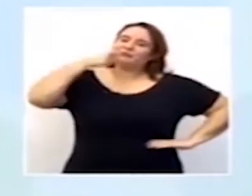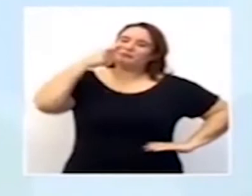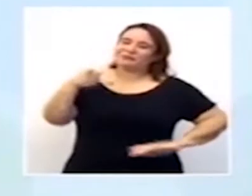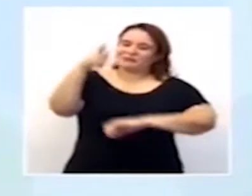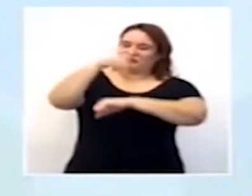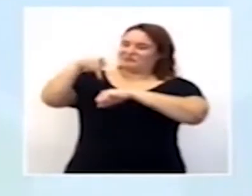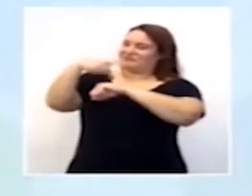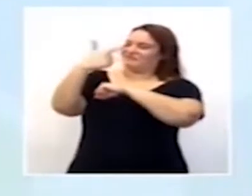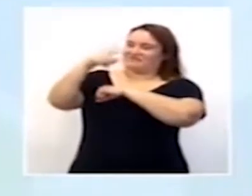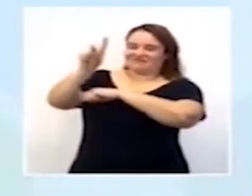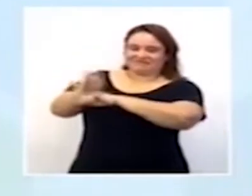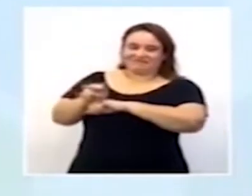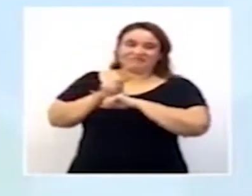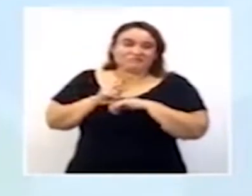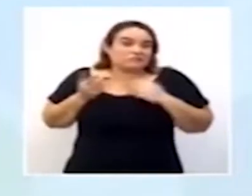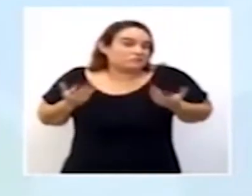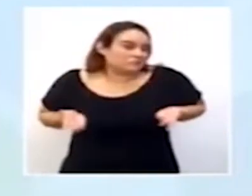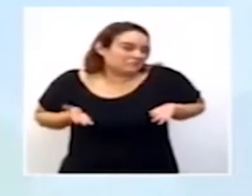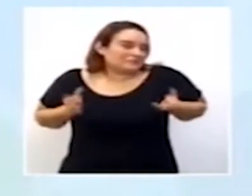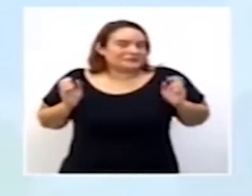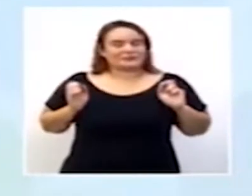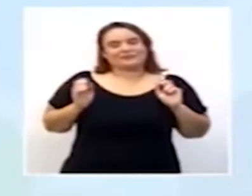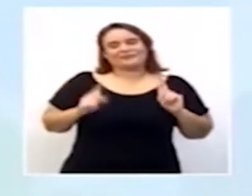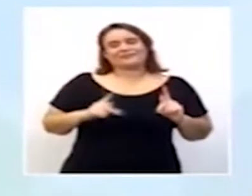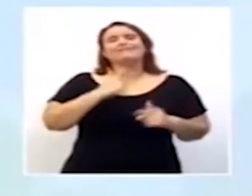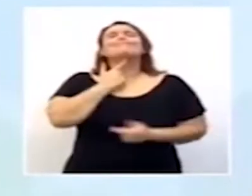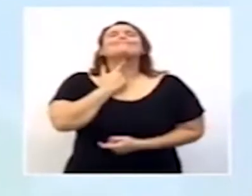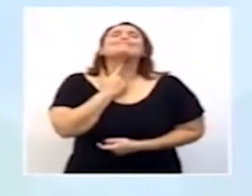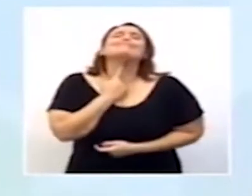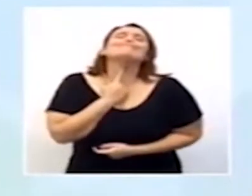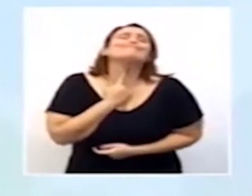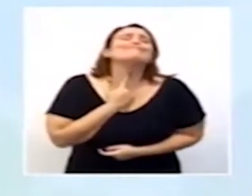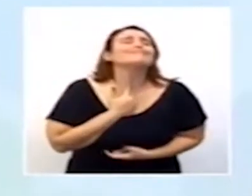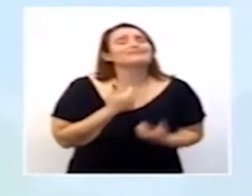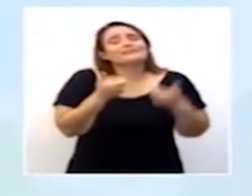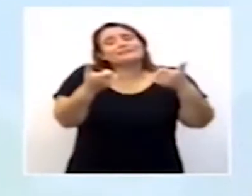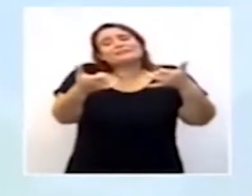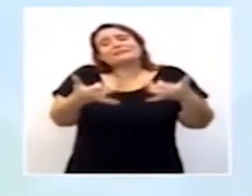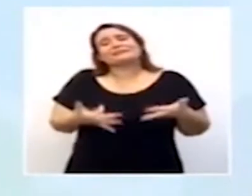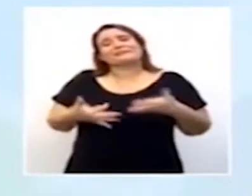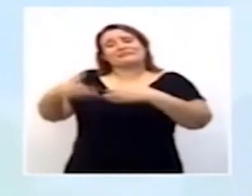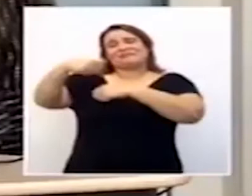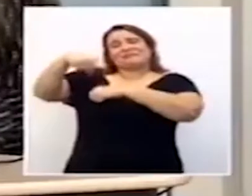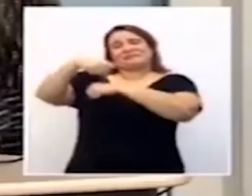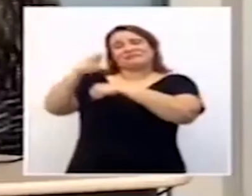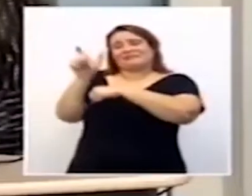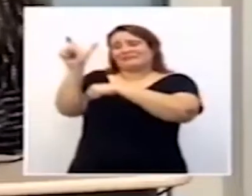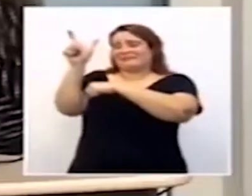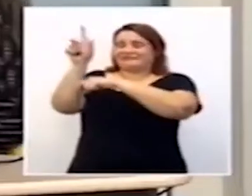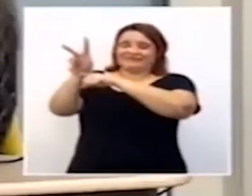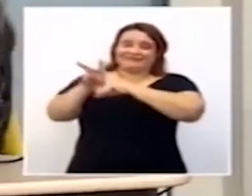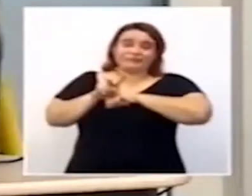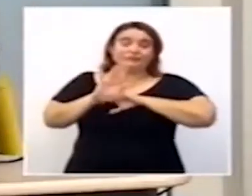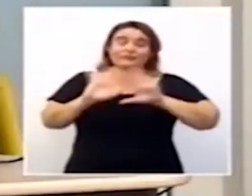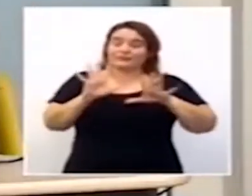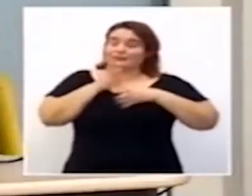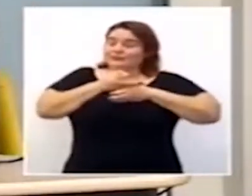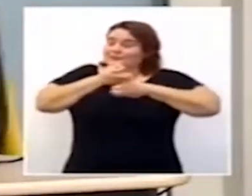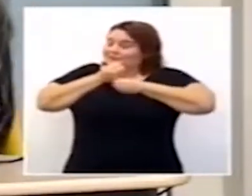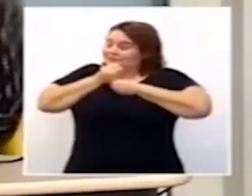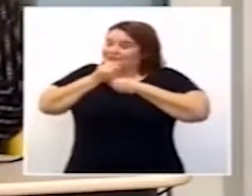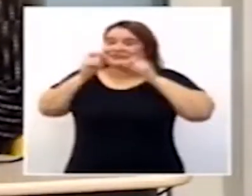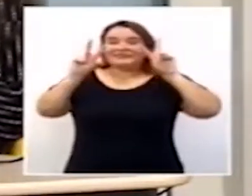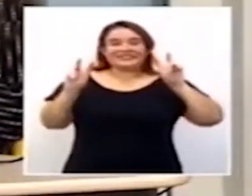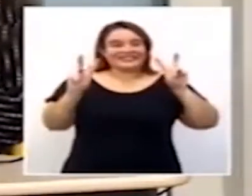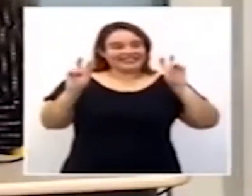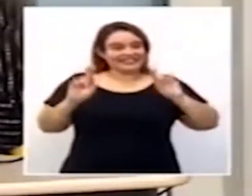nisso gente não teve jeito mas tudo bem ai que vontade de falta de estrangeirismo verdade mas não eu vou me segurar porque eu te mandava